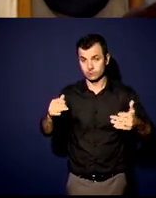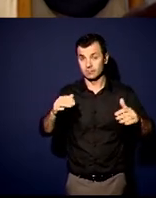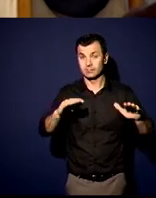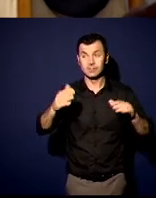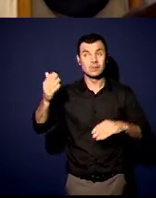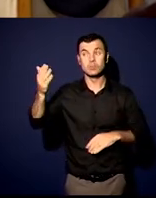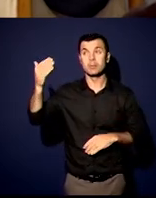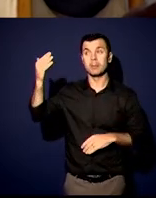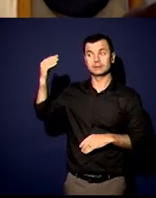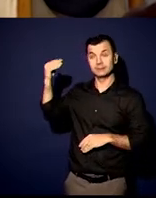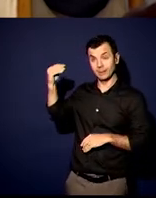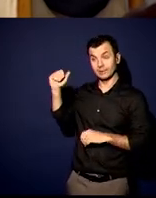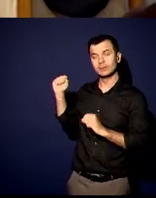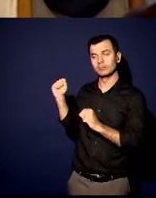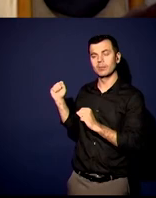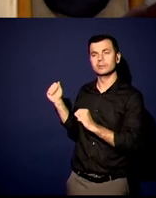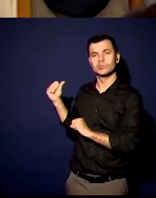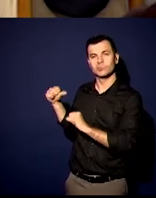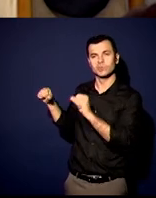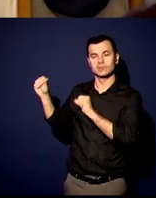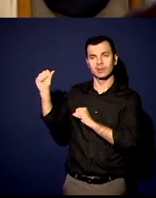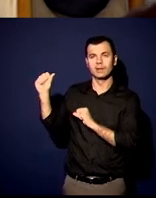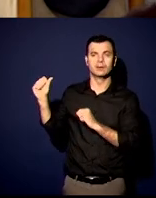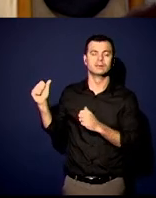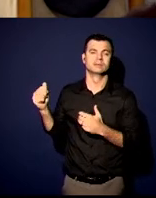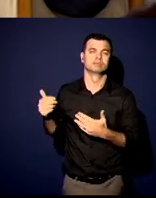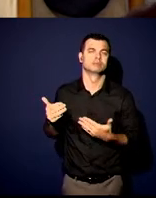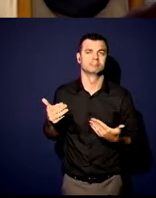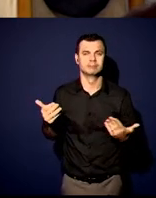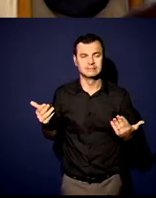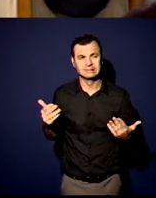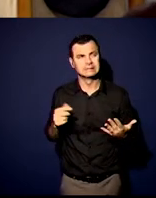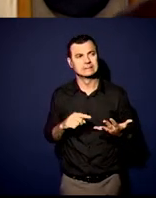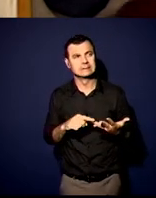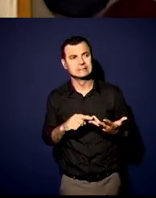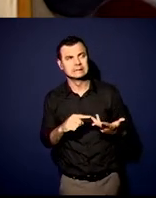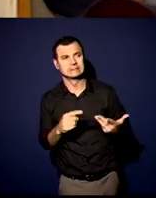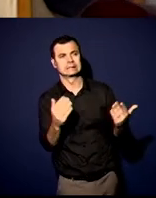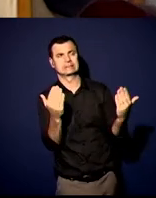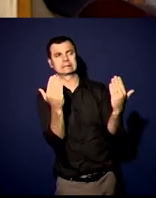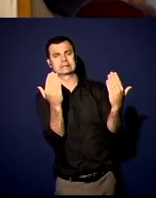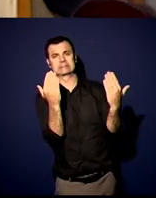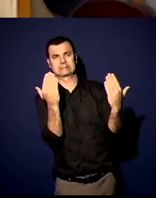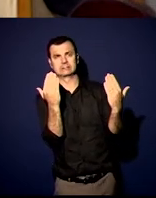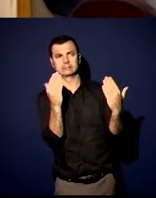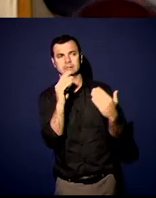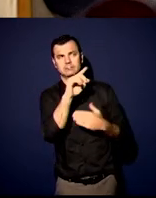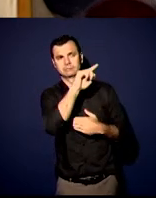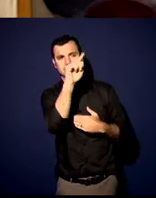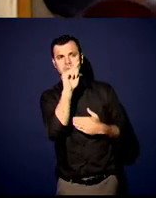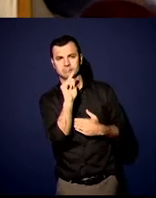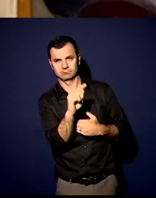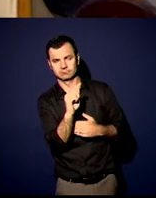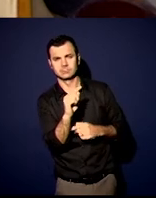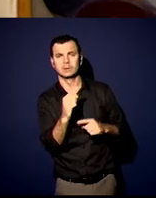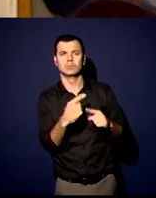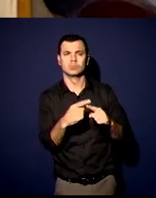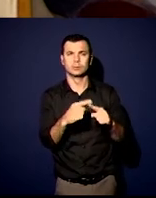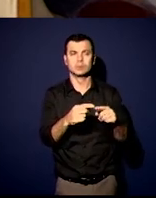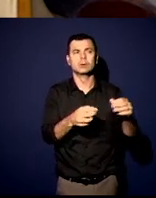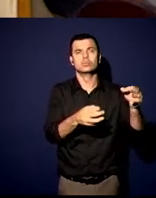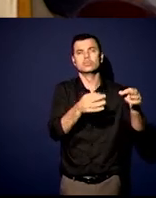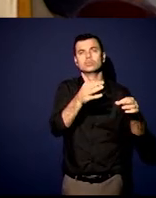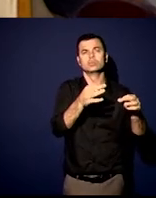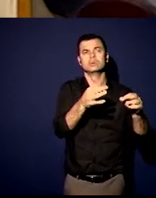incerto esse conjunto de incertezas causadas pela insegurança jurídica